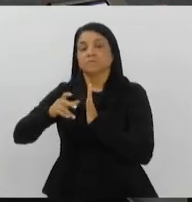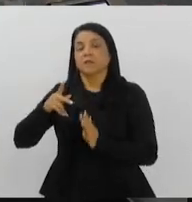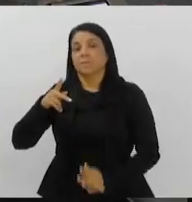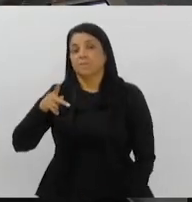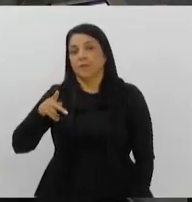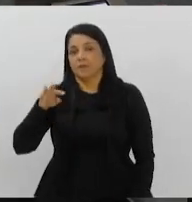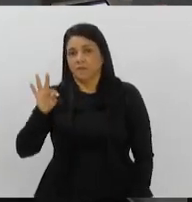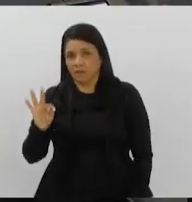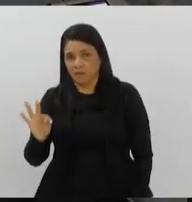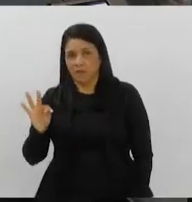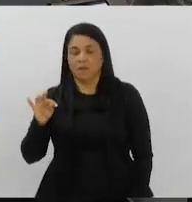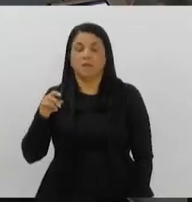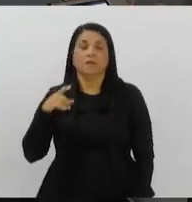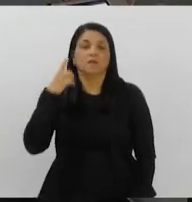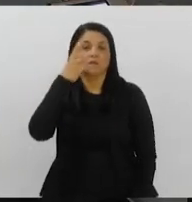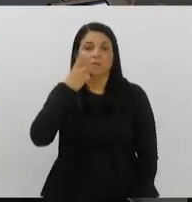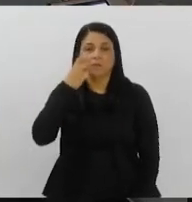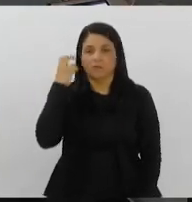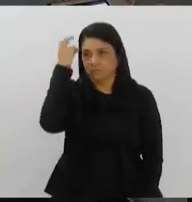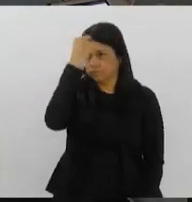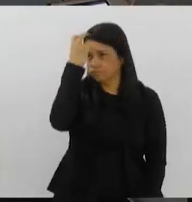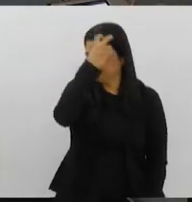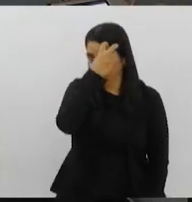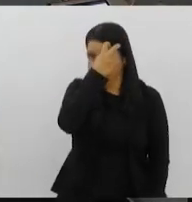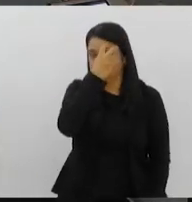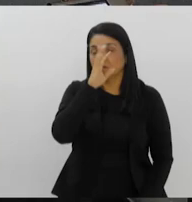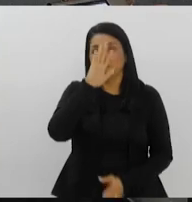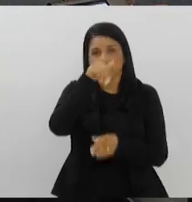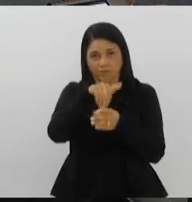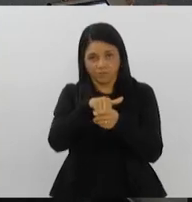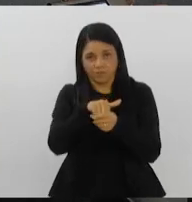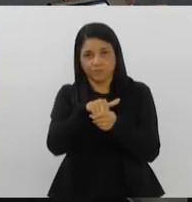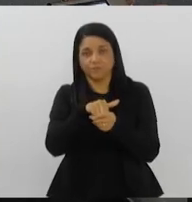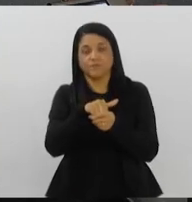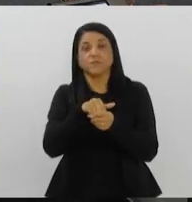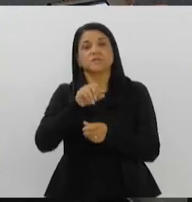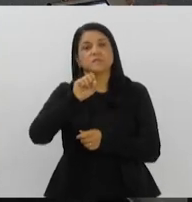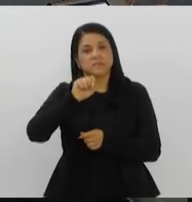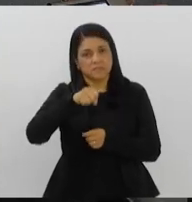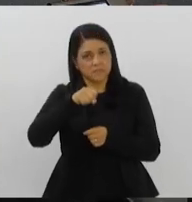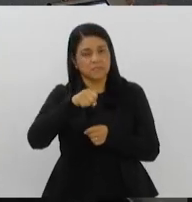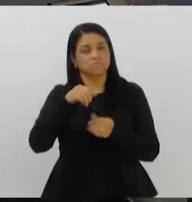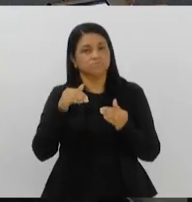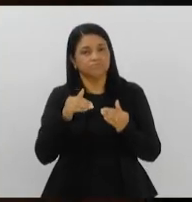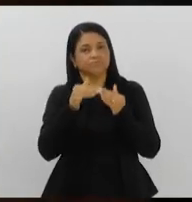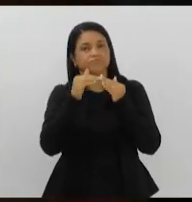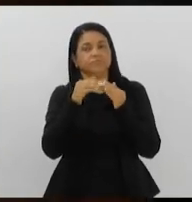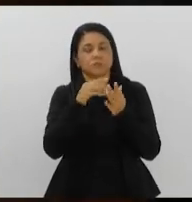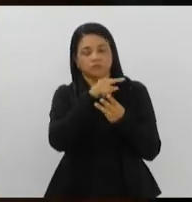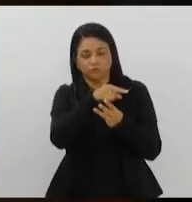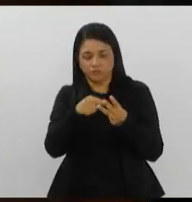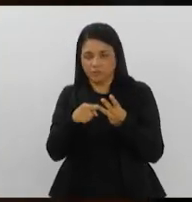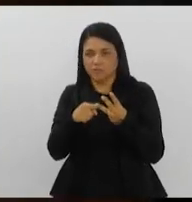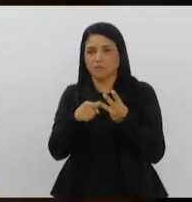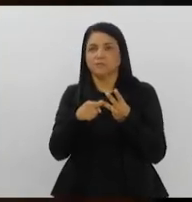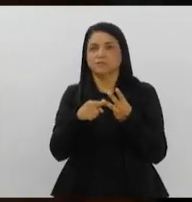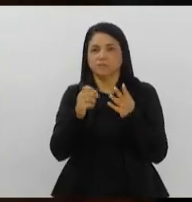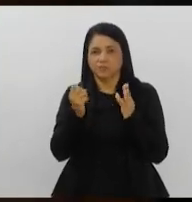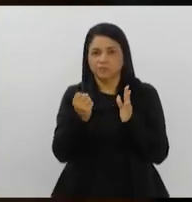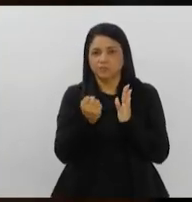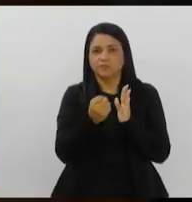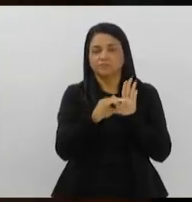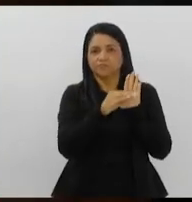Para encaminhar, deputada Verônica. Encaminhar voto sim pelos destaques aqui apresentados